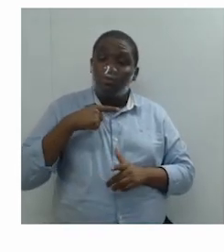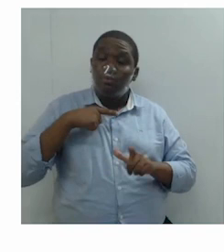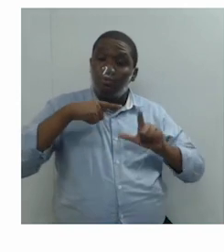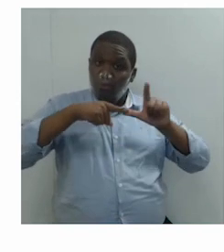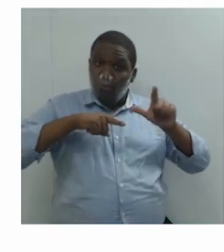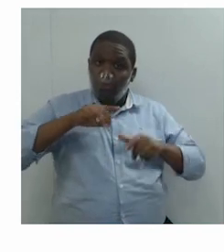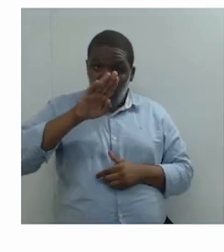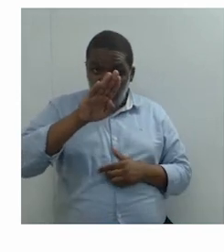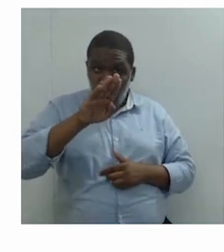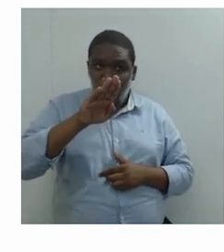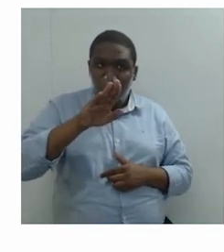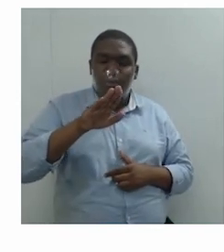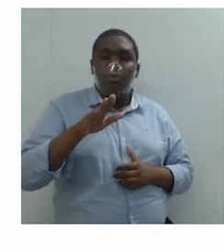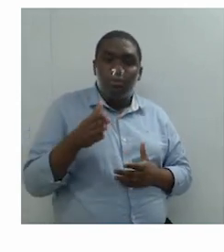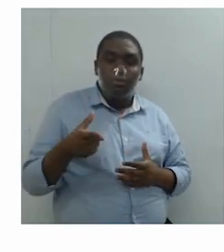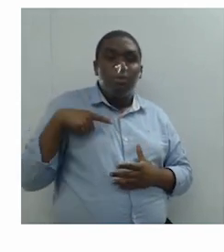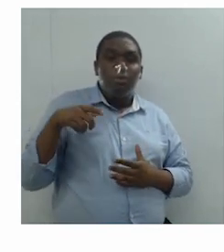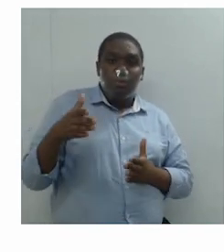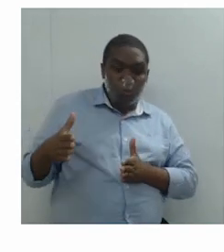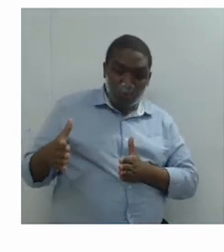B rodovia,